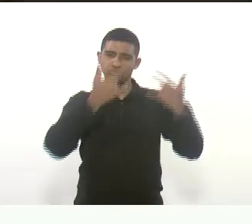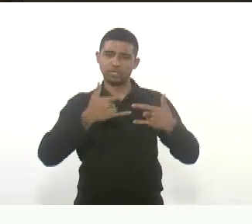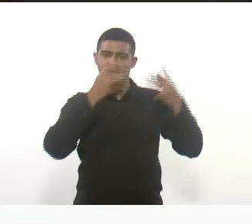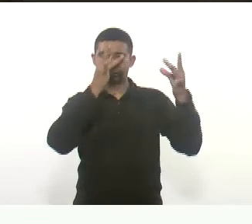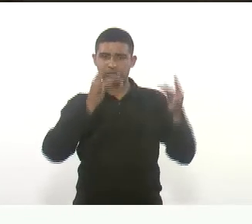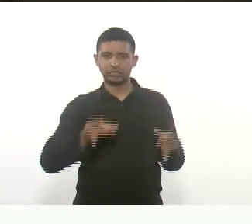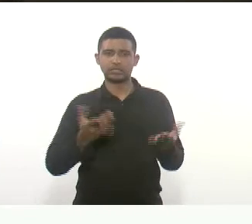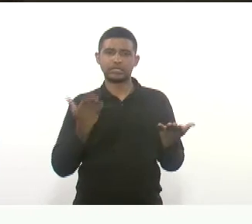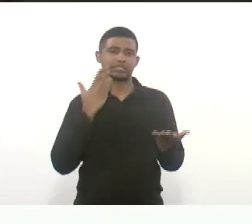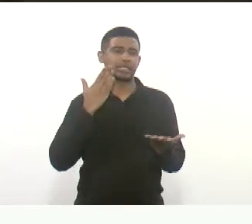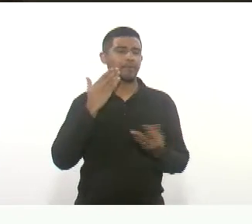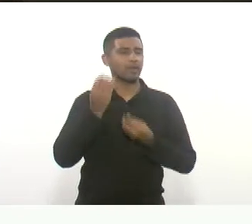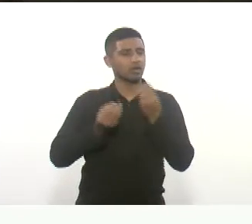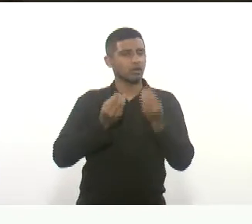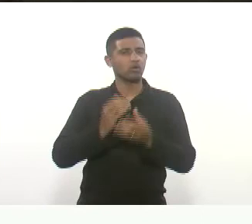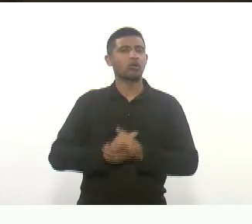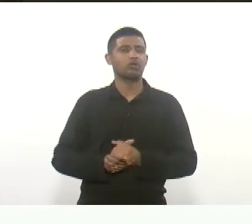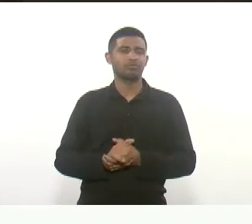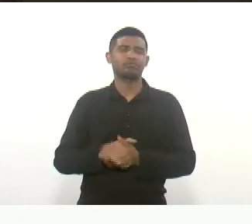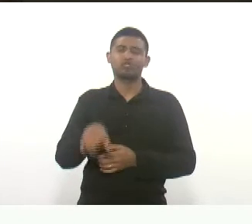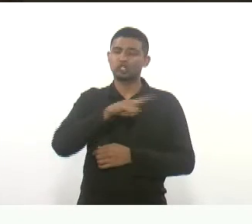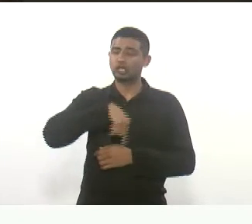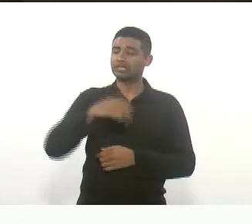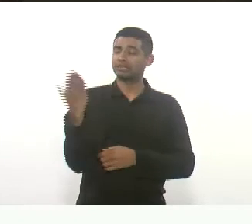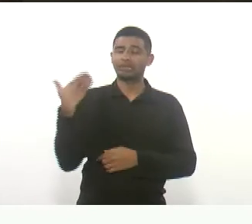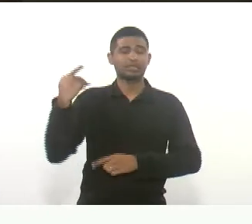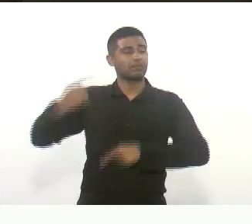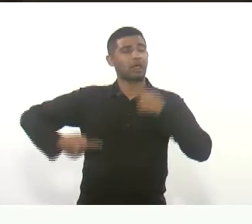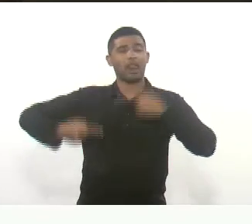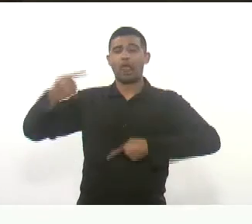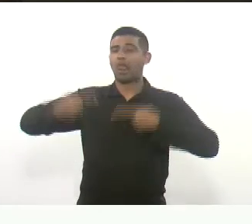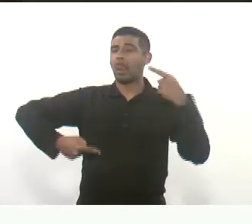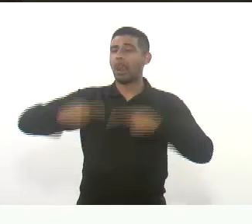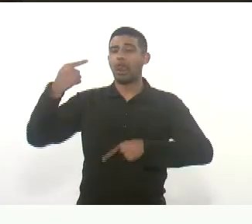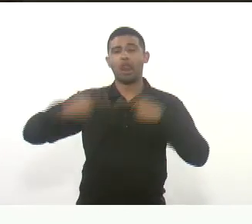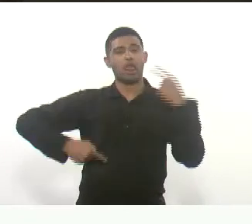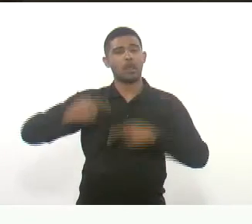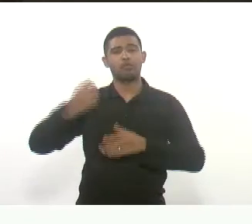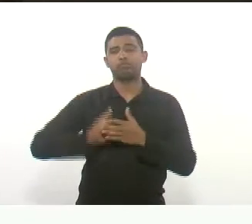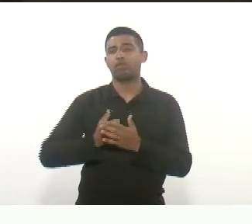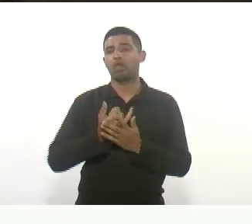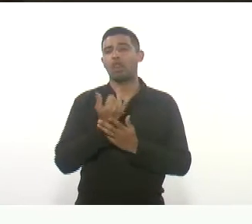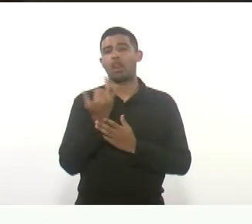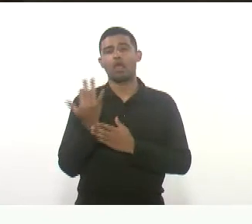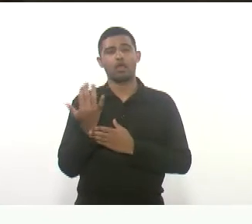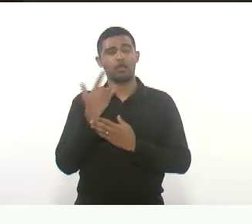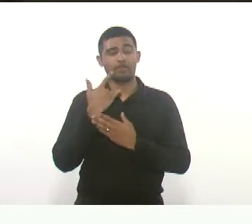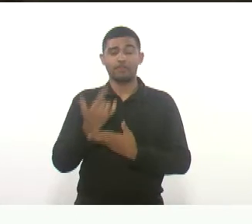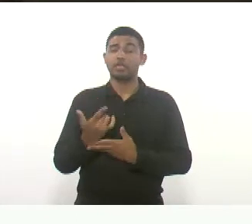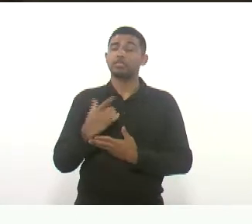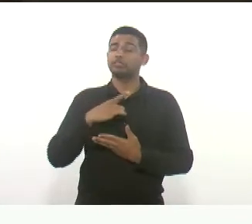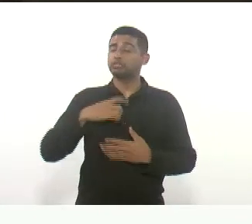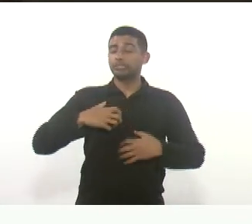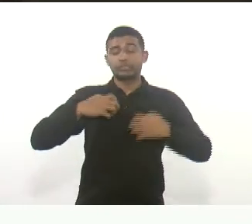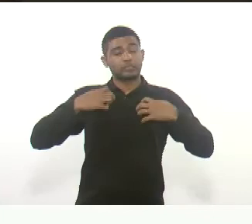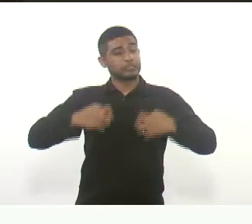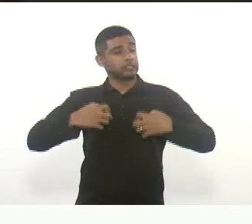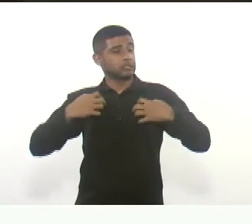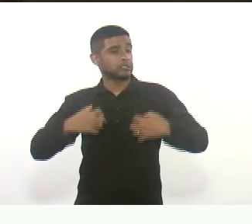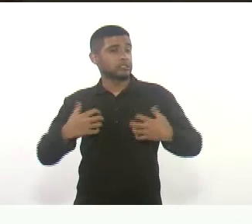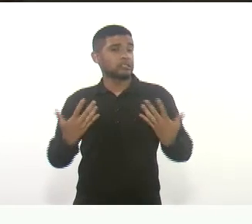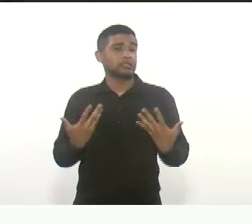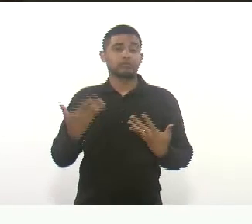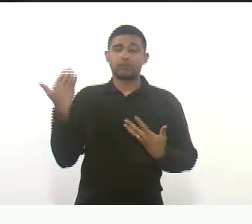questão, que foi uma questão que a gente debateu muito, e foi muito, até o termo esse, muito estressante à época,